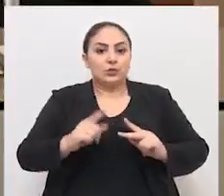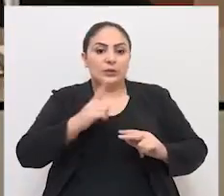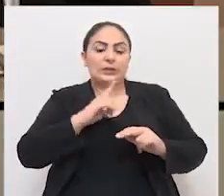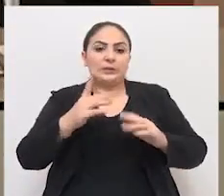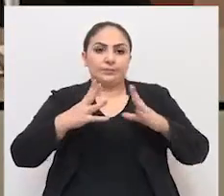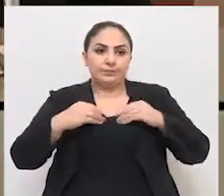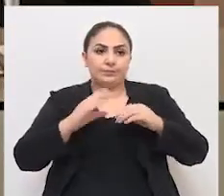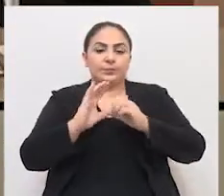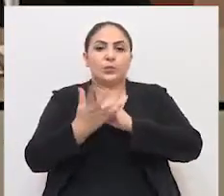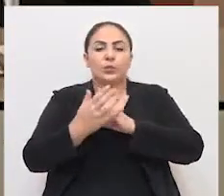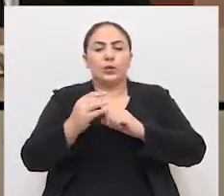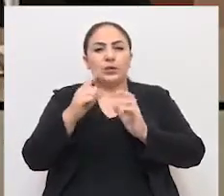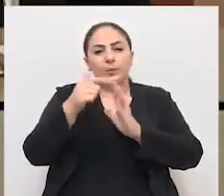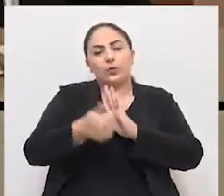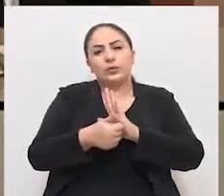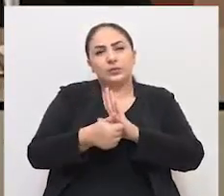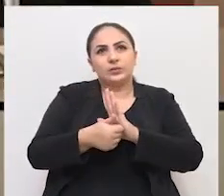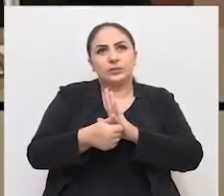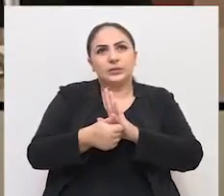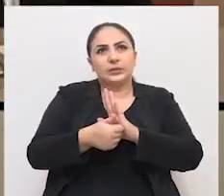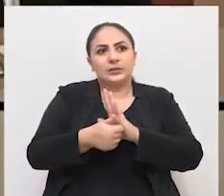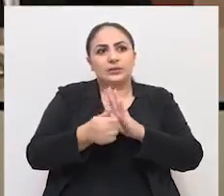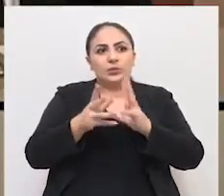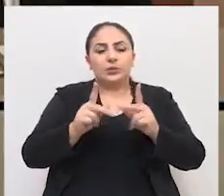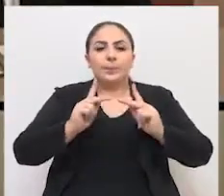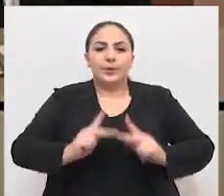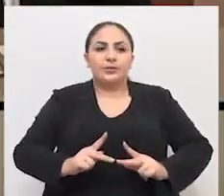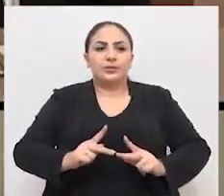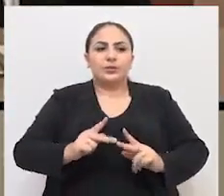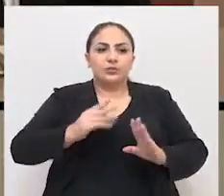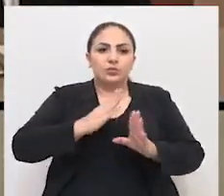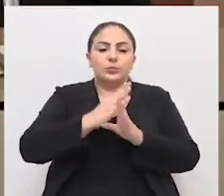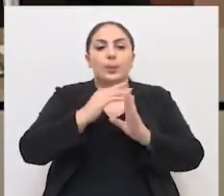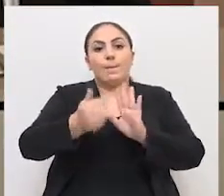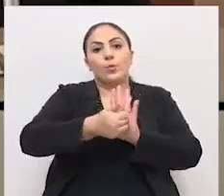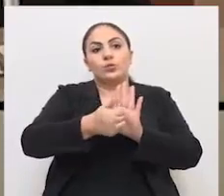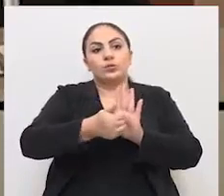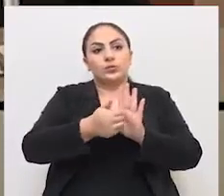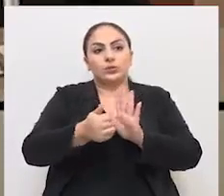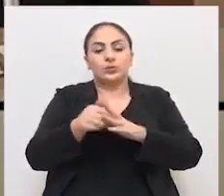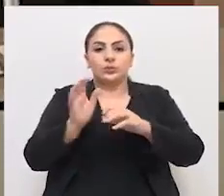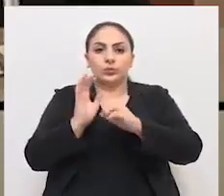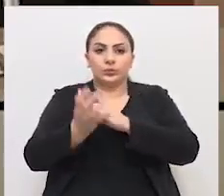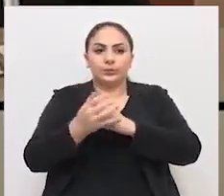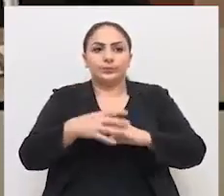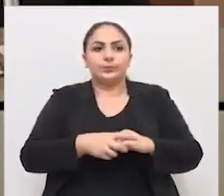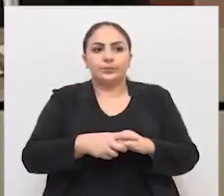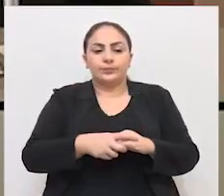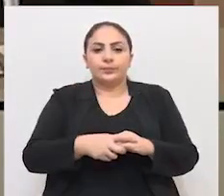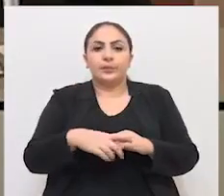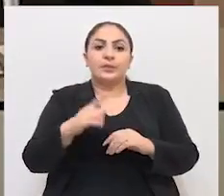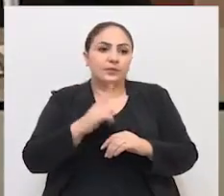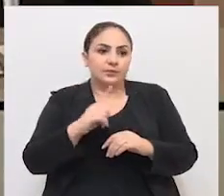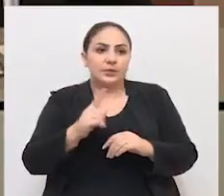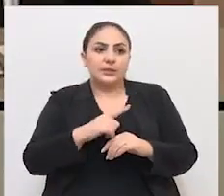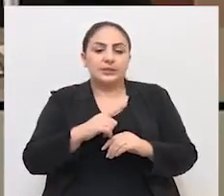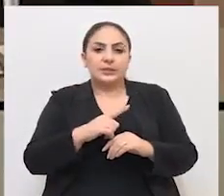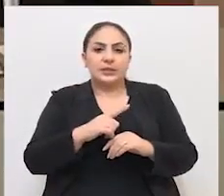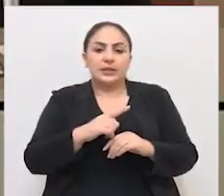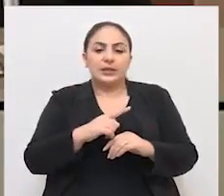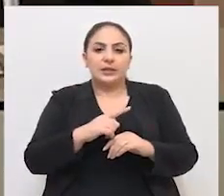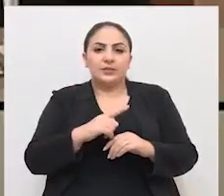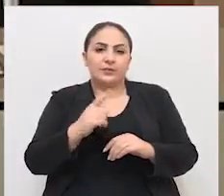pessoas com Covid, né, a partir daqueles pacientes diagnosticados positivos para o Covid, que vão ter os